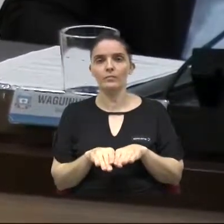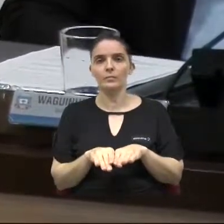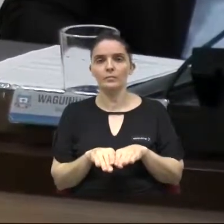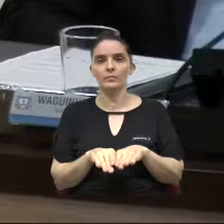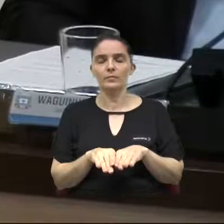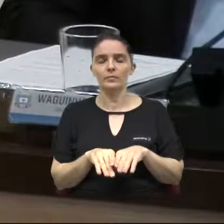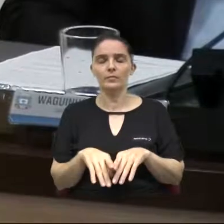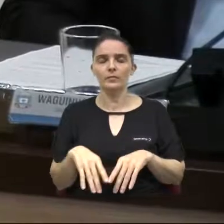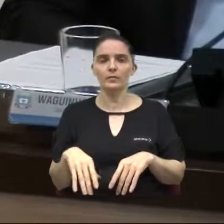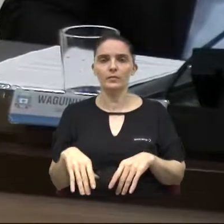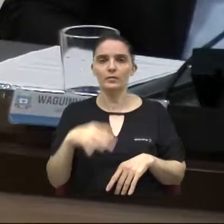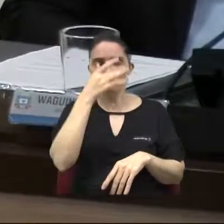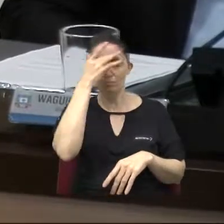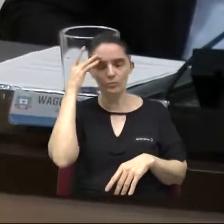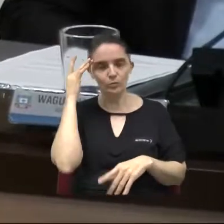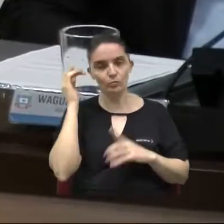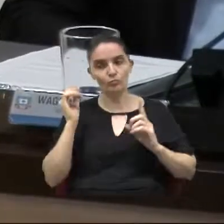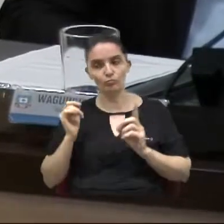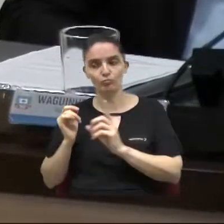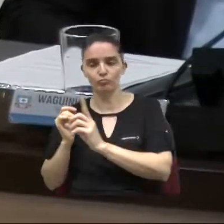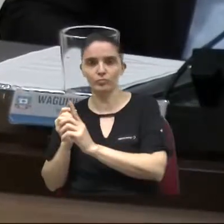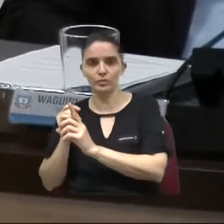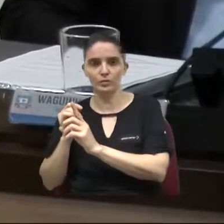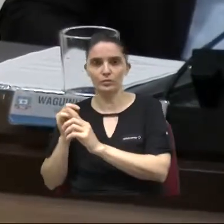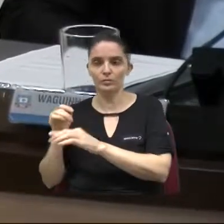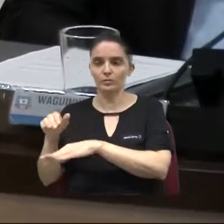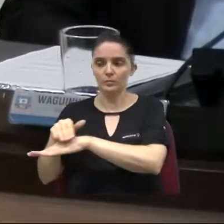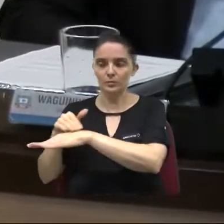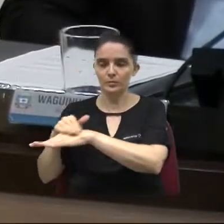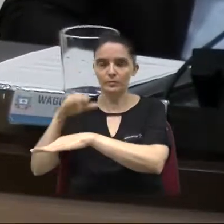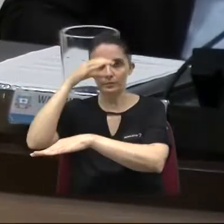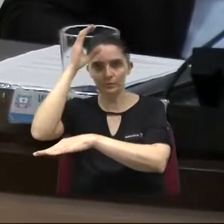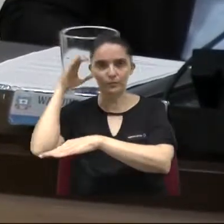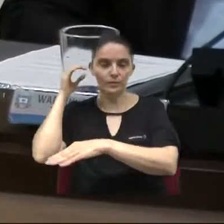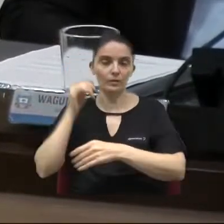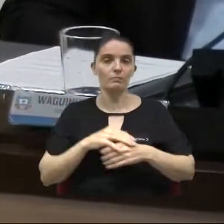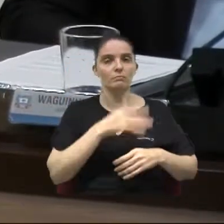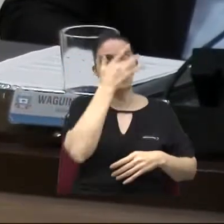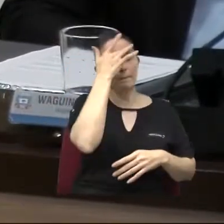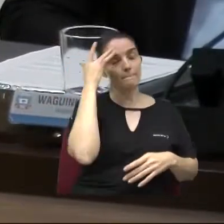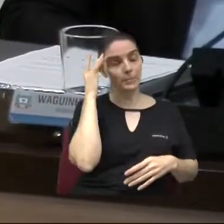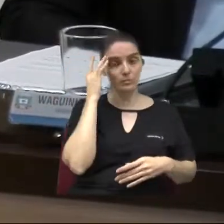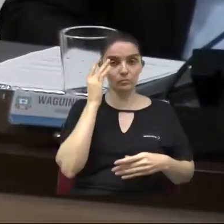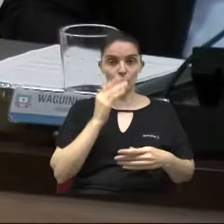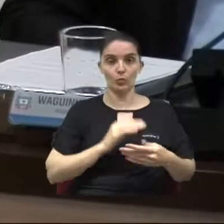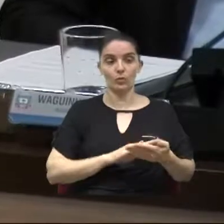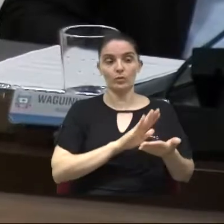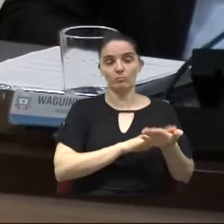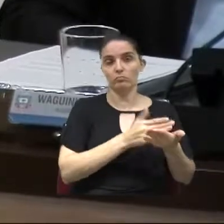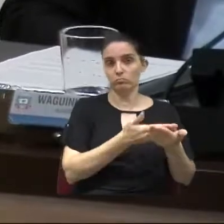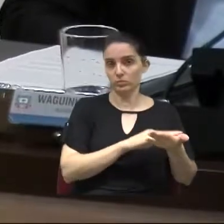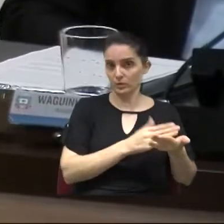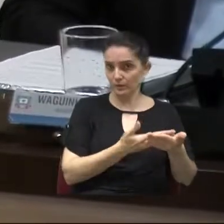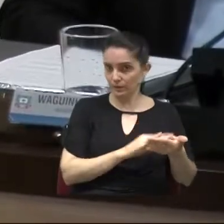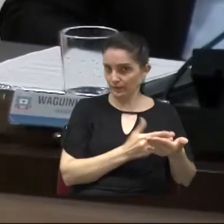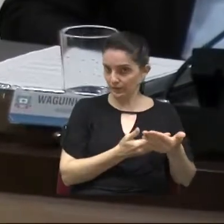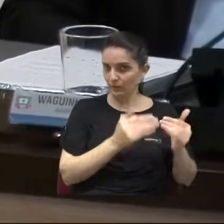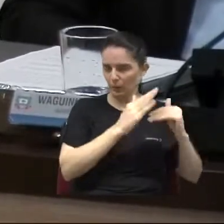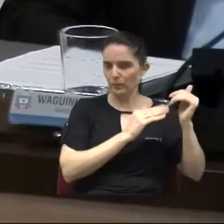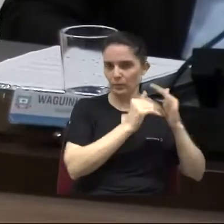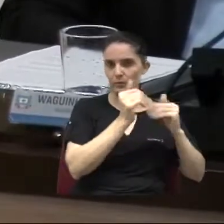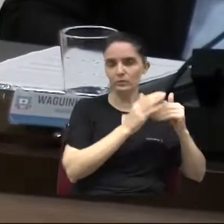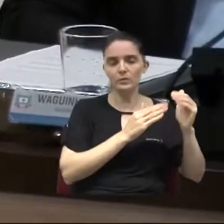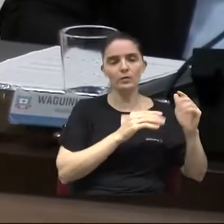gabinete foi procurado, acerca de algumas intérpretes com relação a algumas escolas que estavam recebendo,